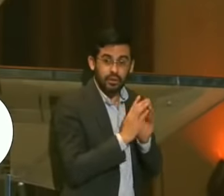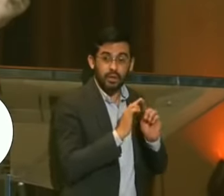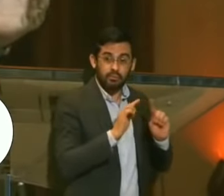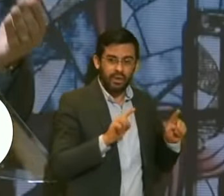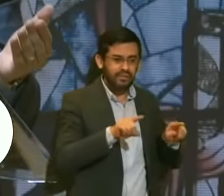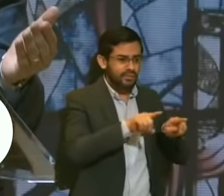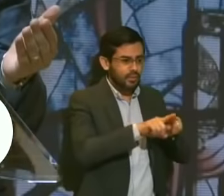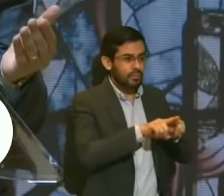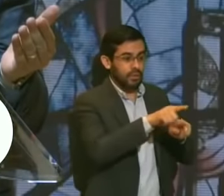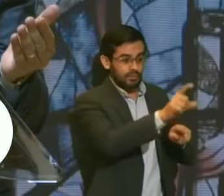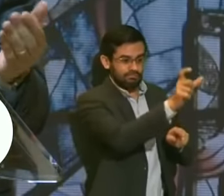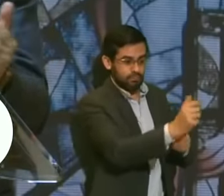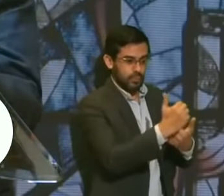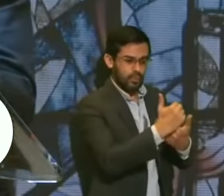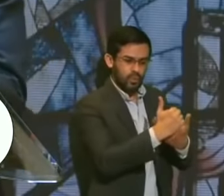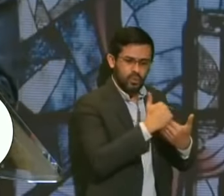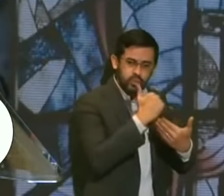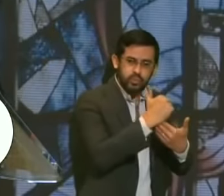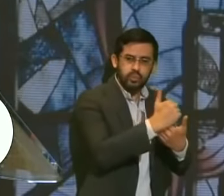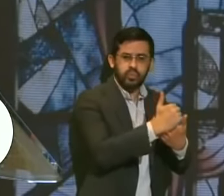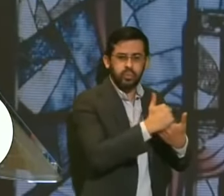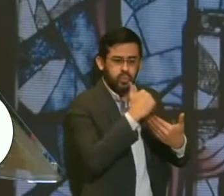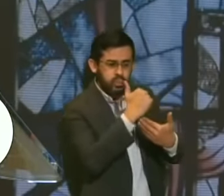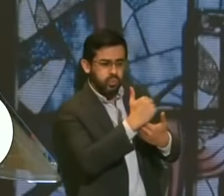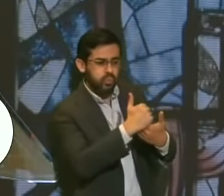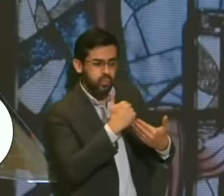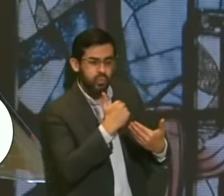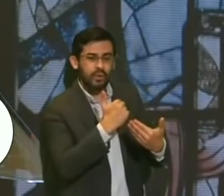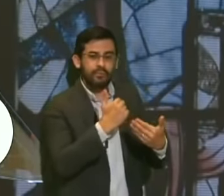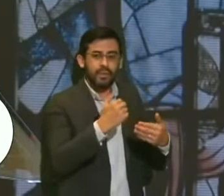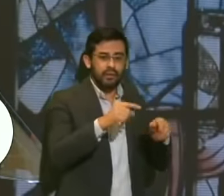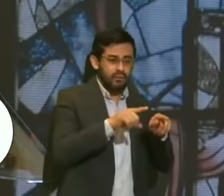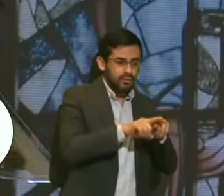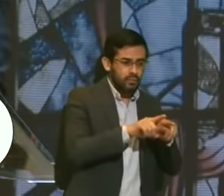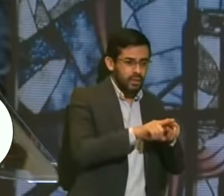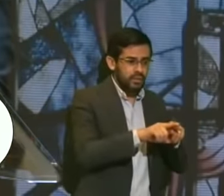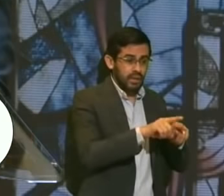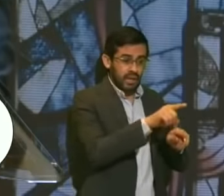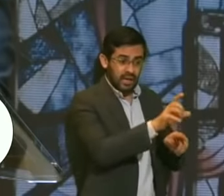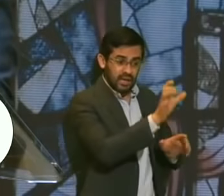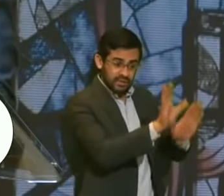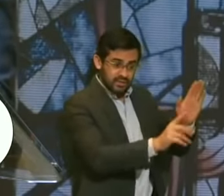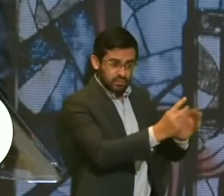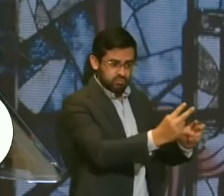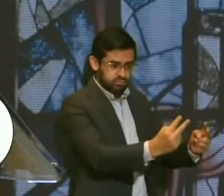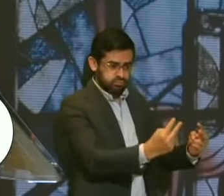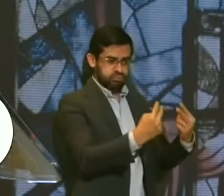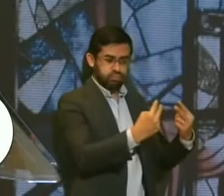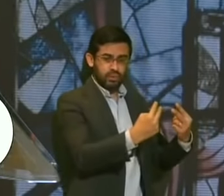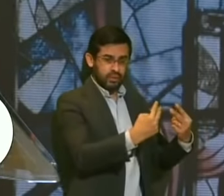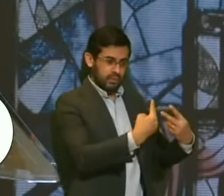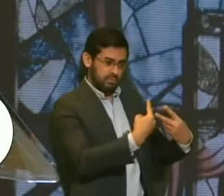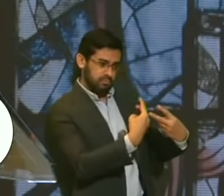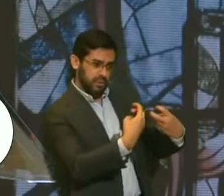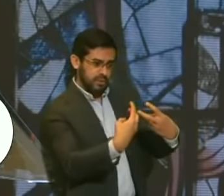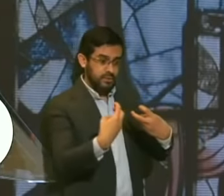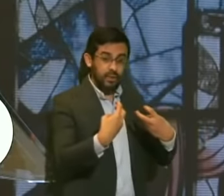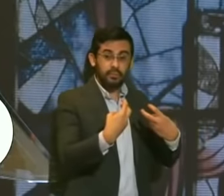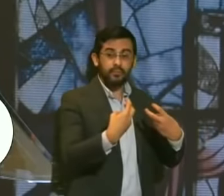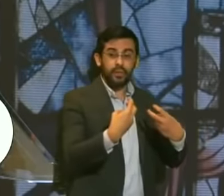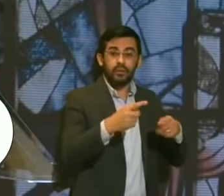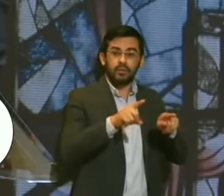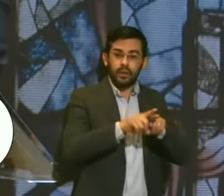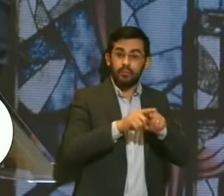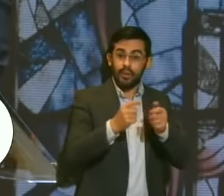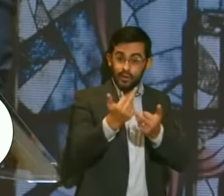seus conselhos, contamos também com os seus olhos que nos perseguem, assim como